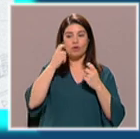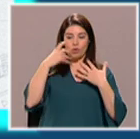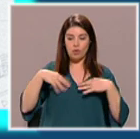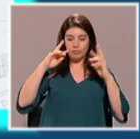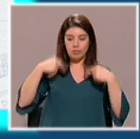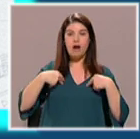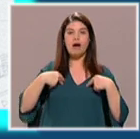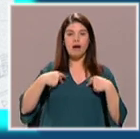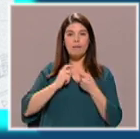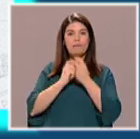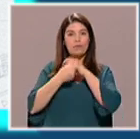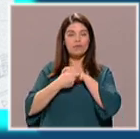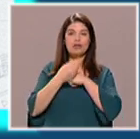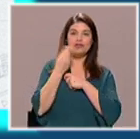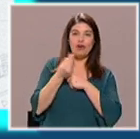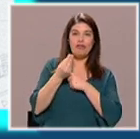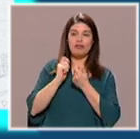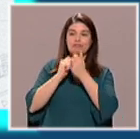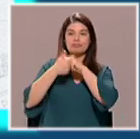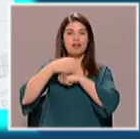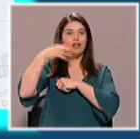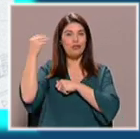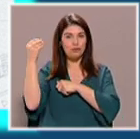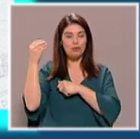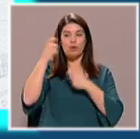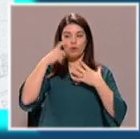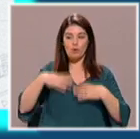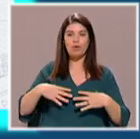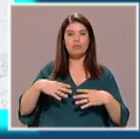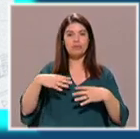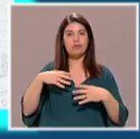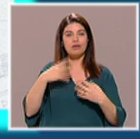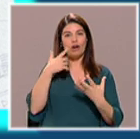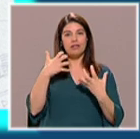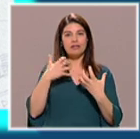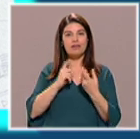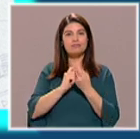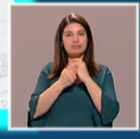nosso corpo. Pois bem, é isto mesmo que se propõe, que vocês identifiquem